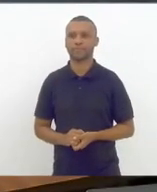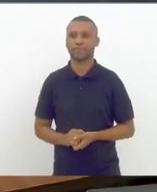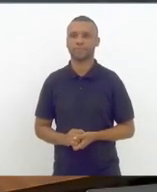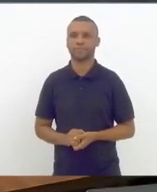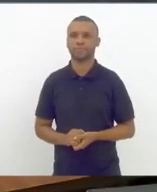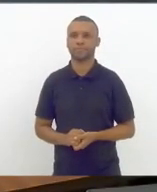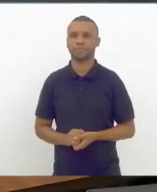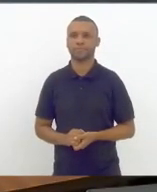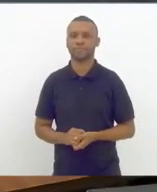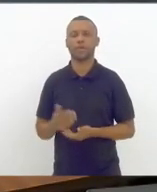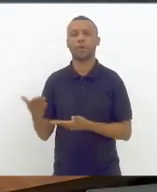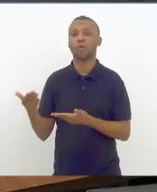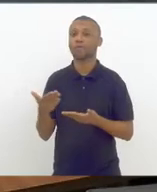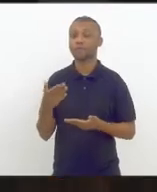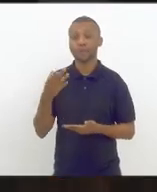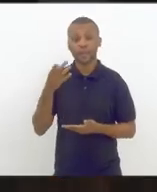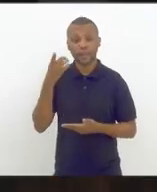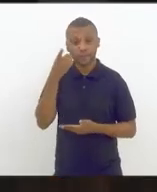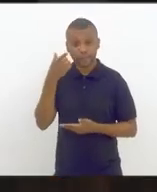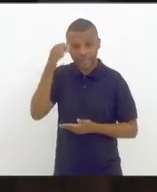com vida deputada